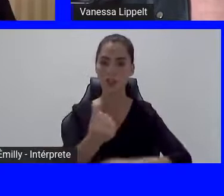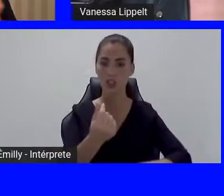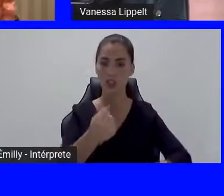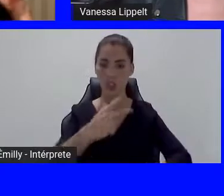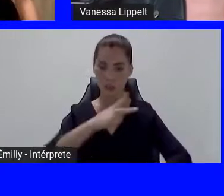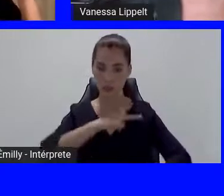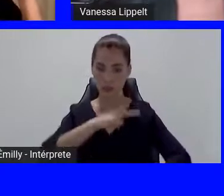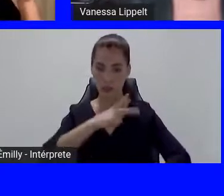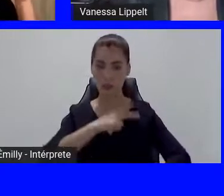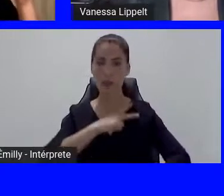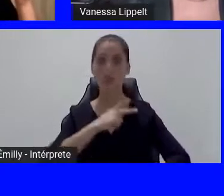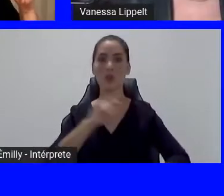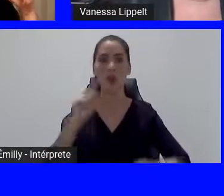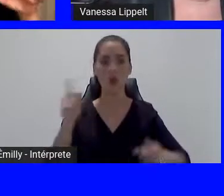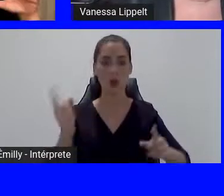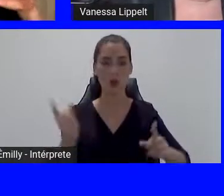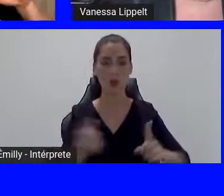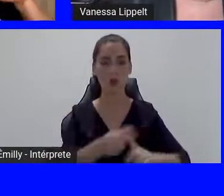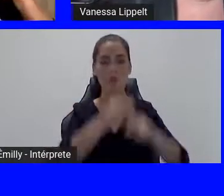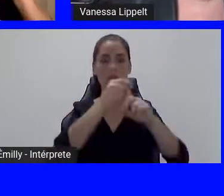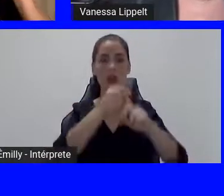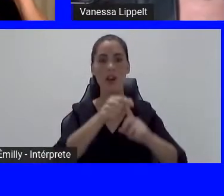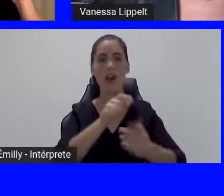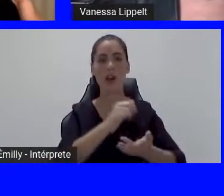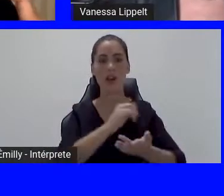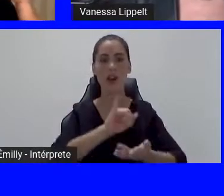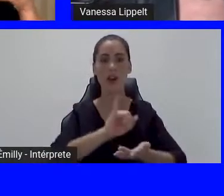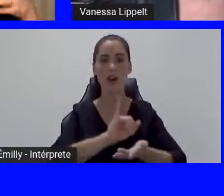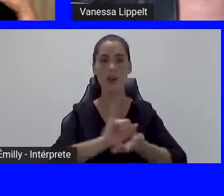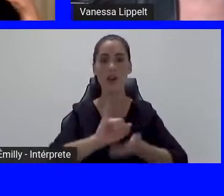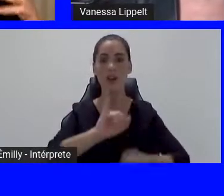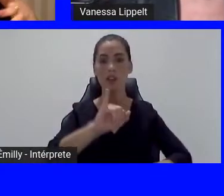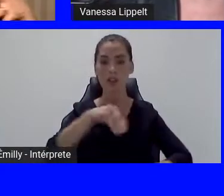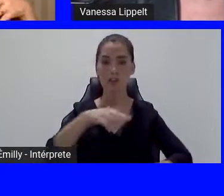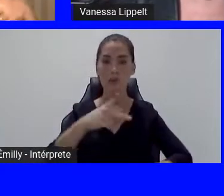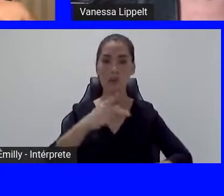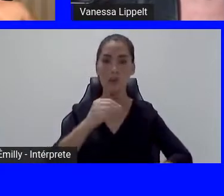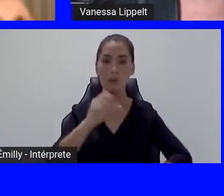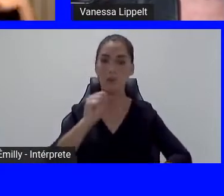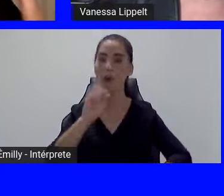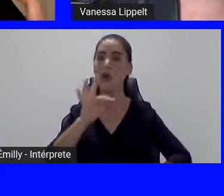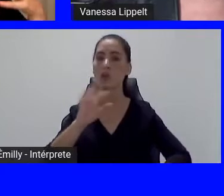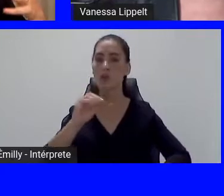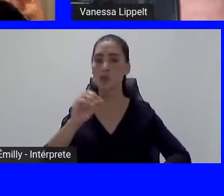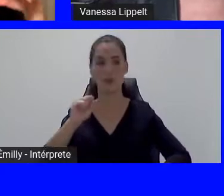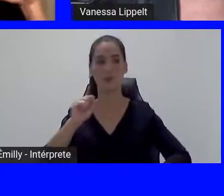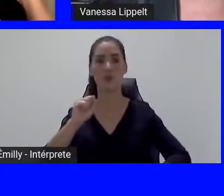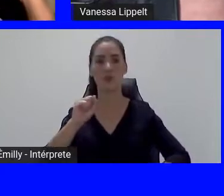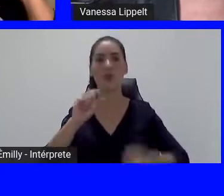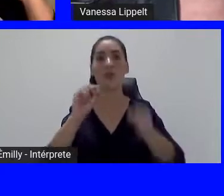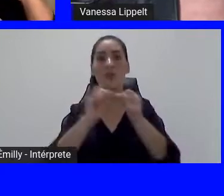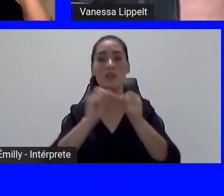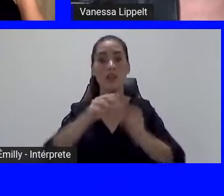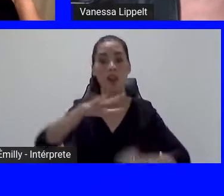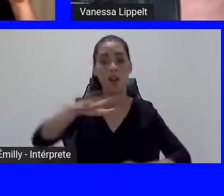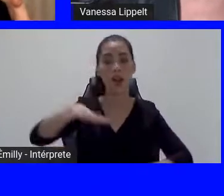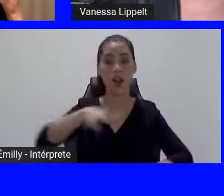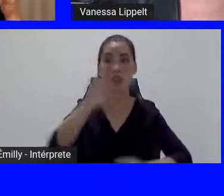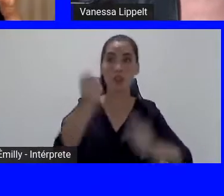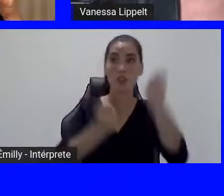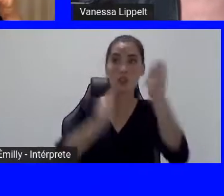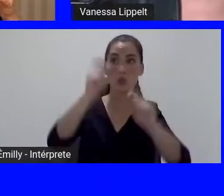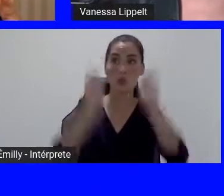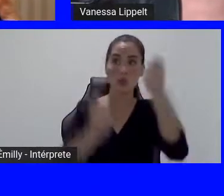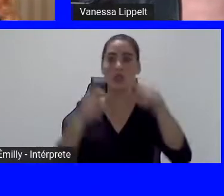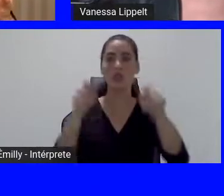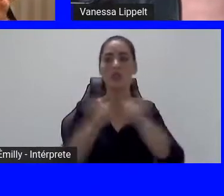simplificar impostos, fazendo especialmente com que o setor, a pessoa jurídica, as indústrias, o setor de serviços, ao ter